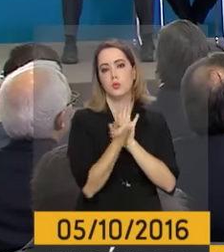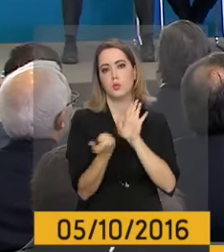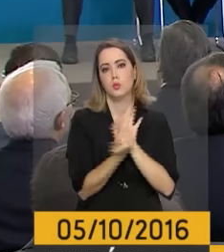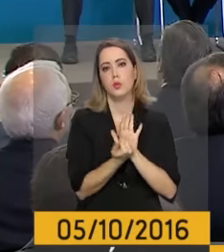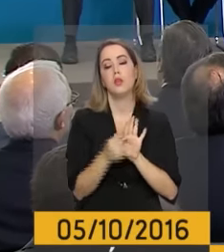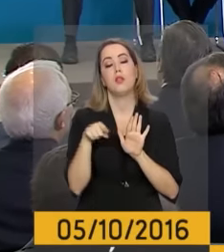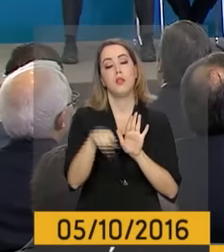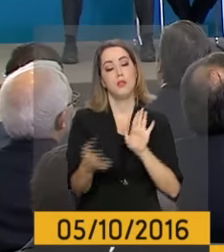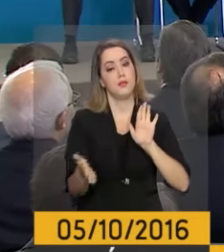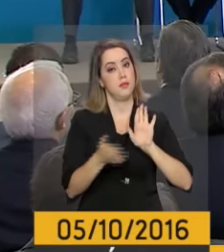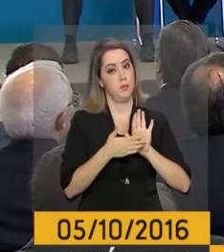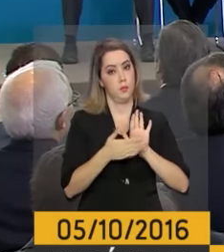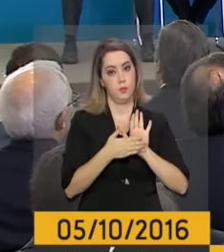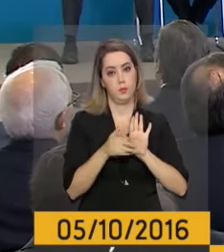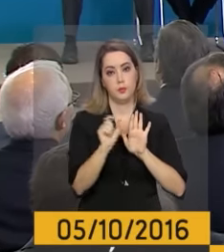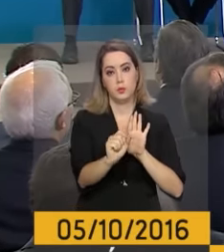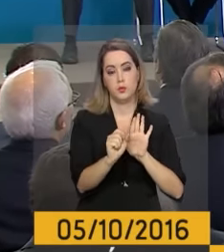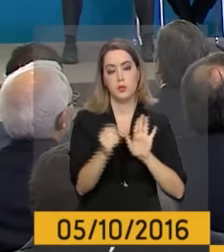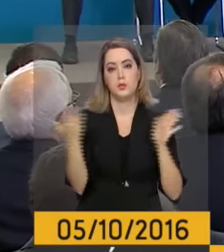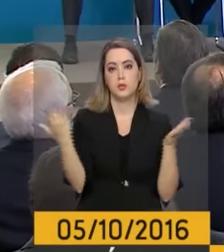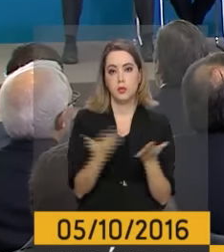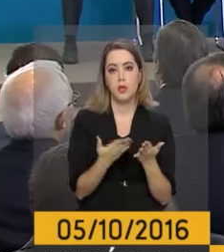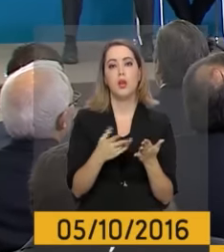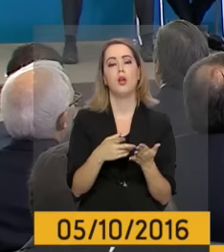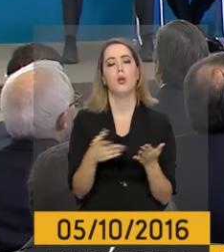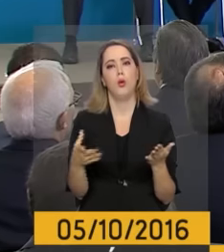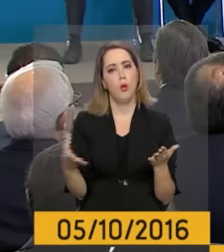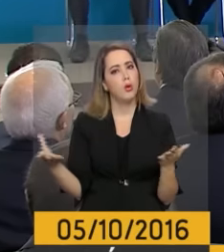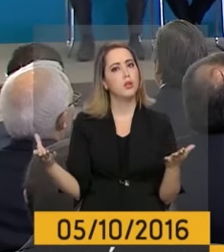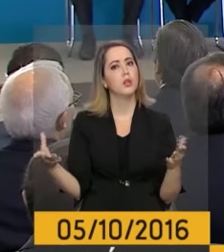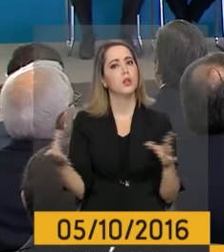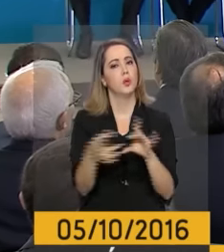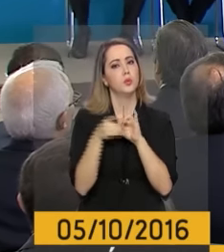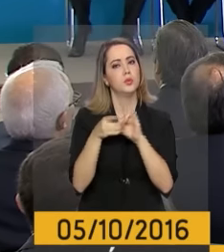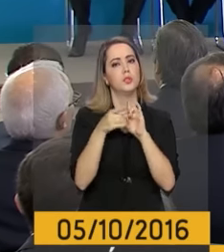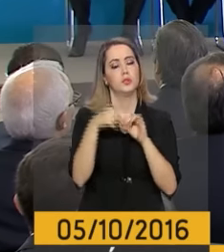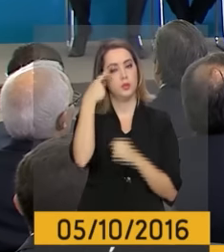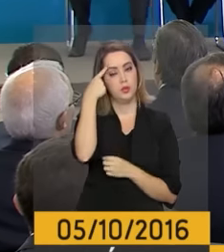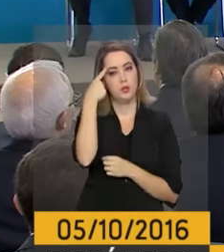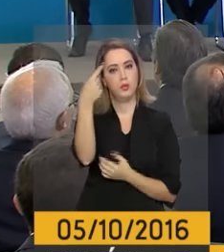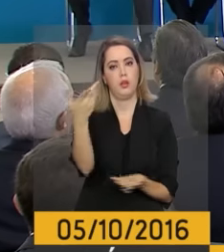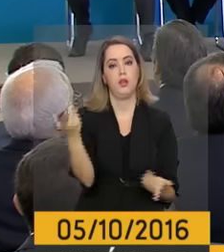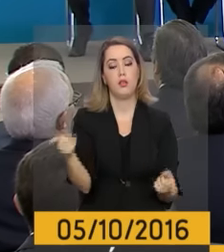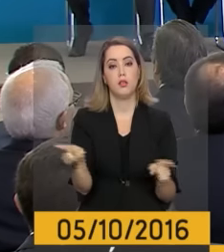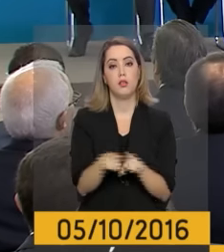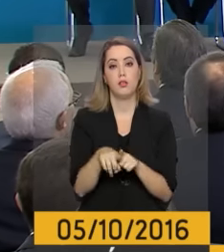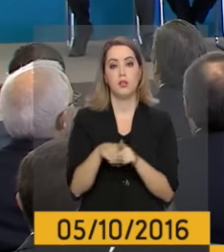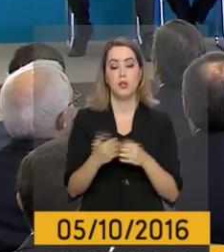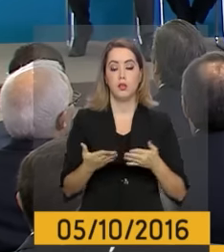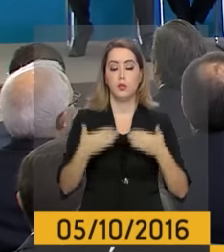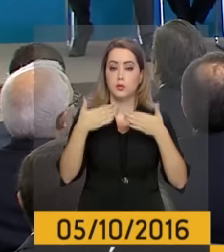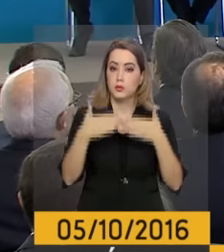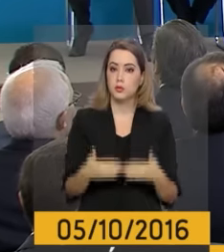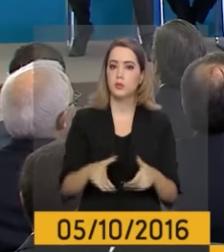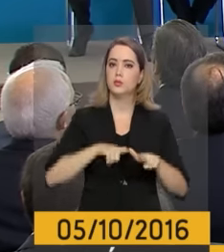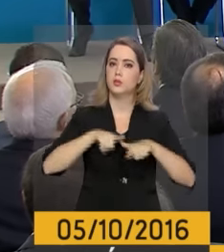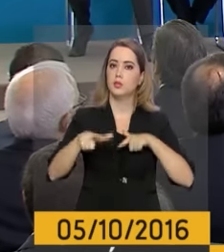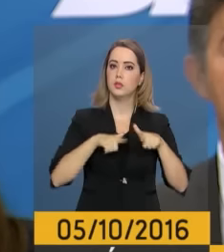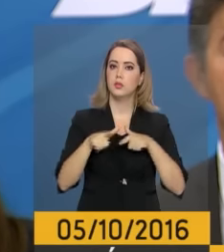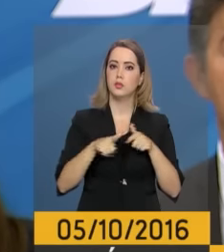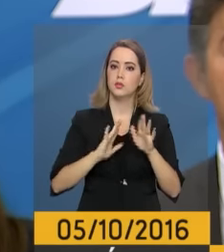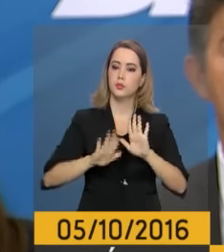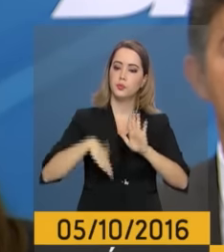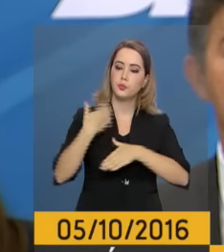dessa proposta, que gentilmente acolheram a ideia e se dispuseram a participar e a fazer o